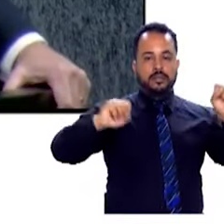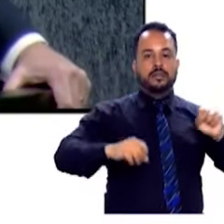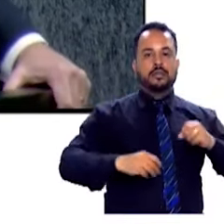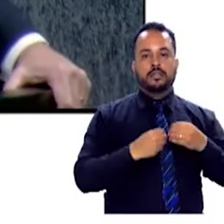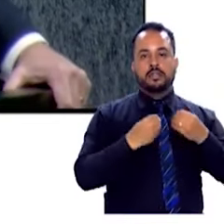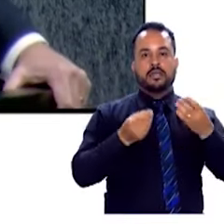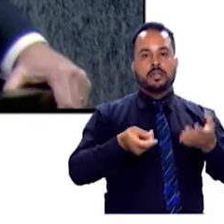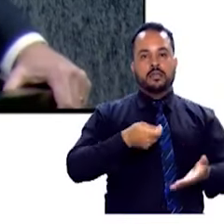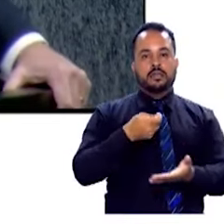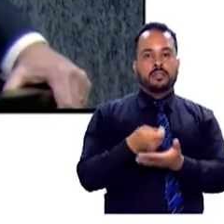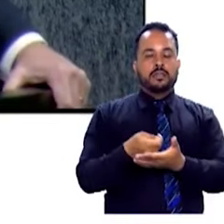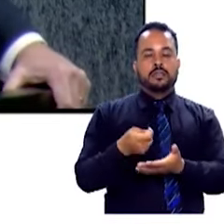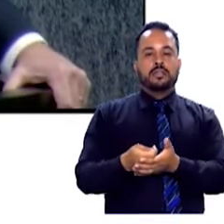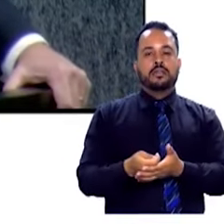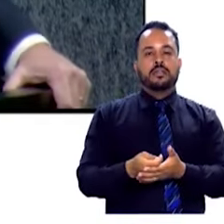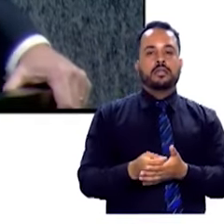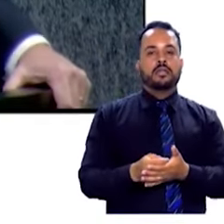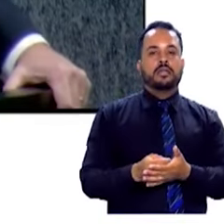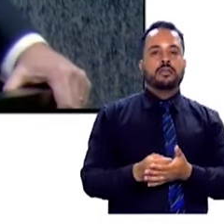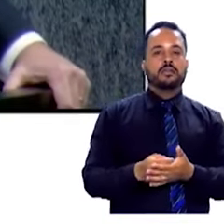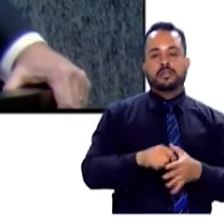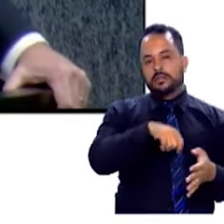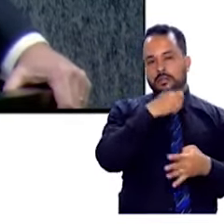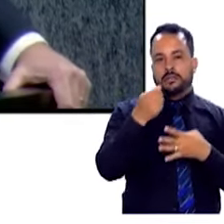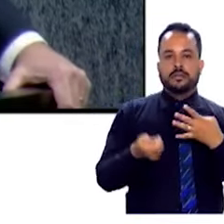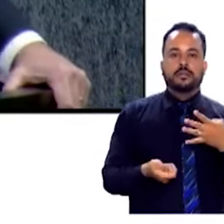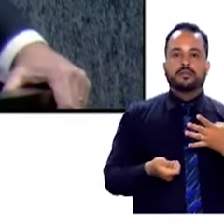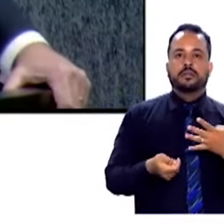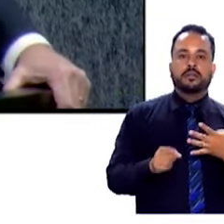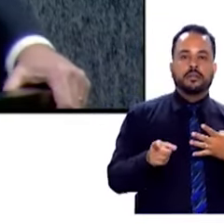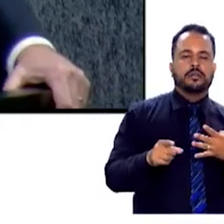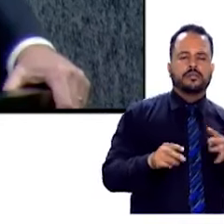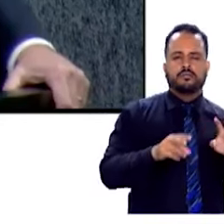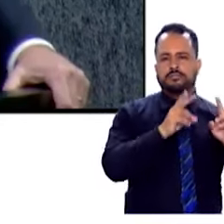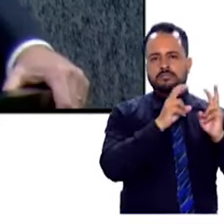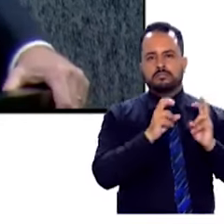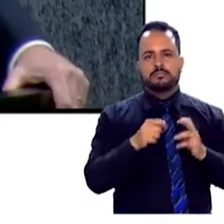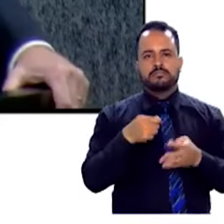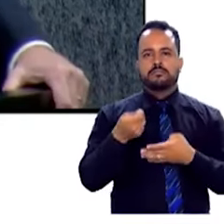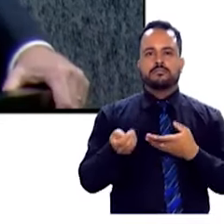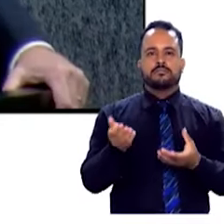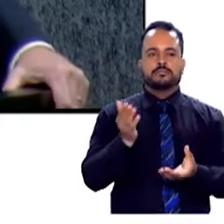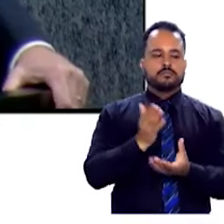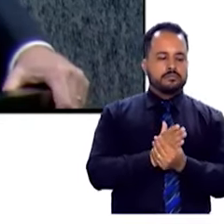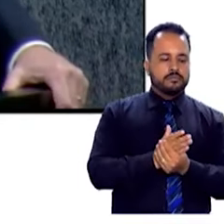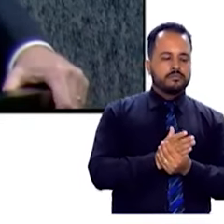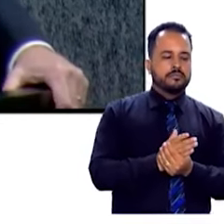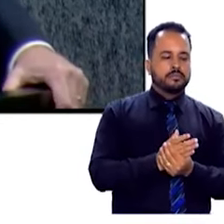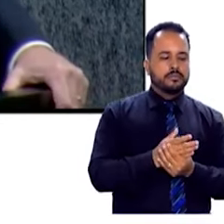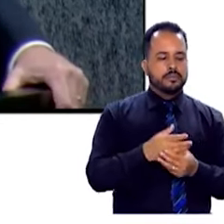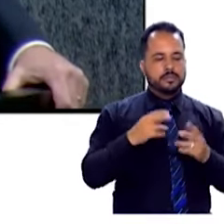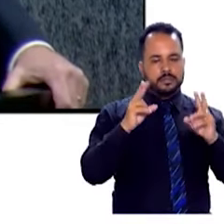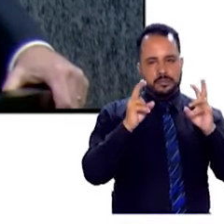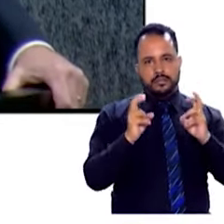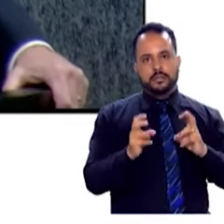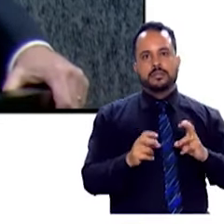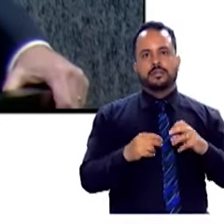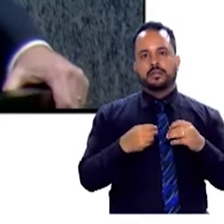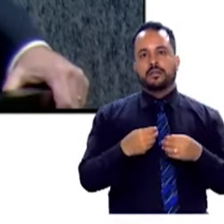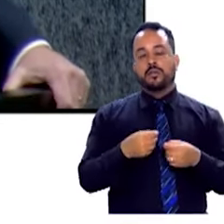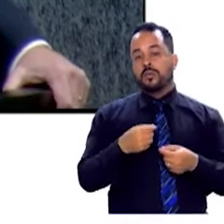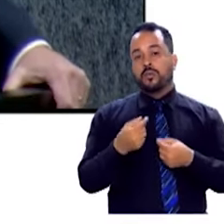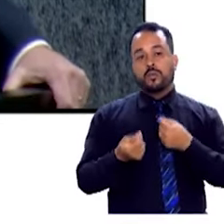vai settled settle vai decidir um certo tipo de caso mas ainda está em discussão Que tipo de caso foi decidido